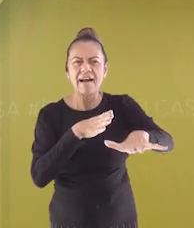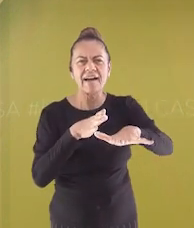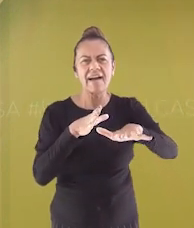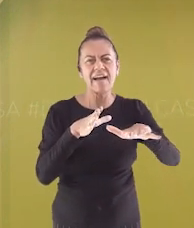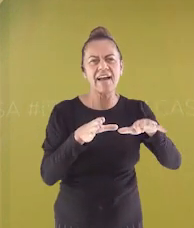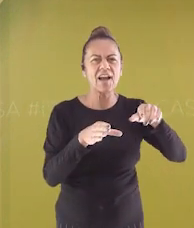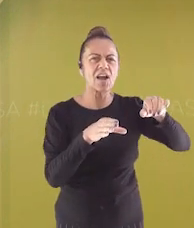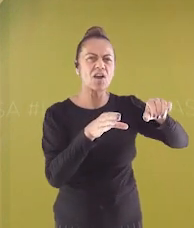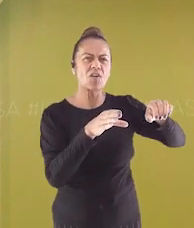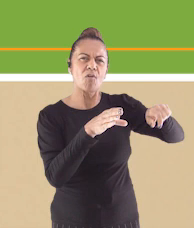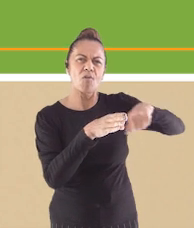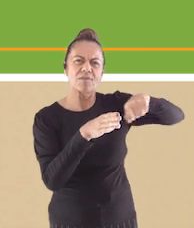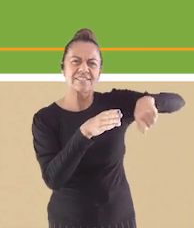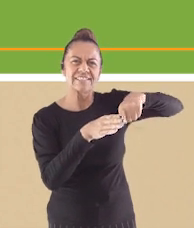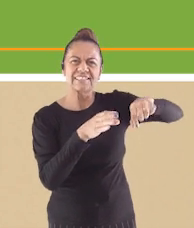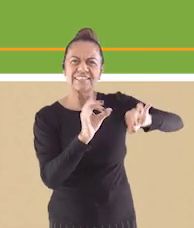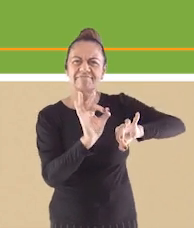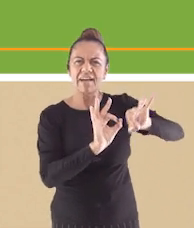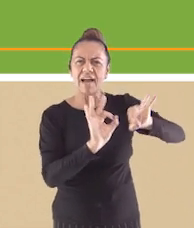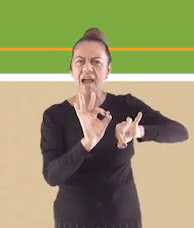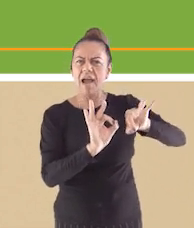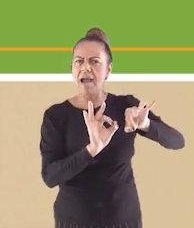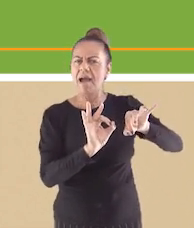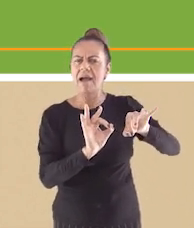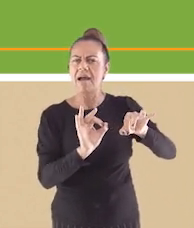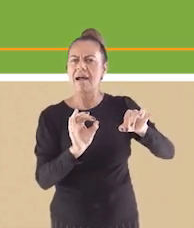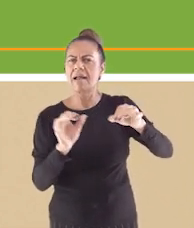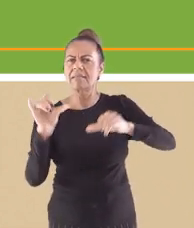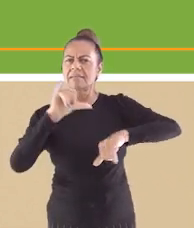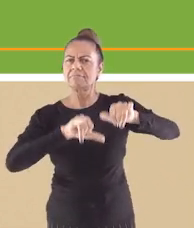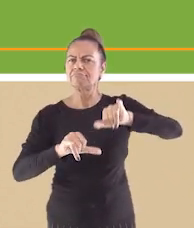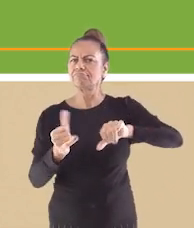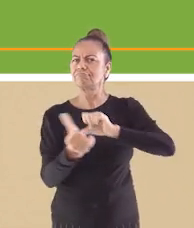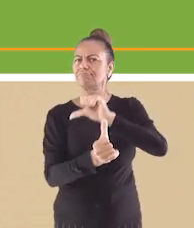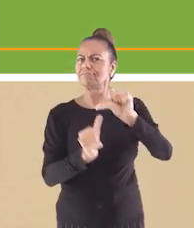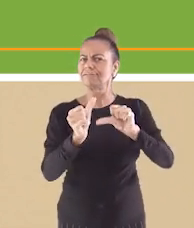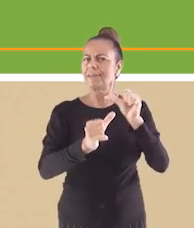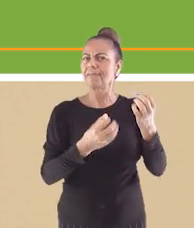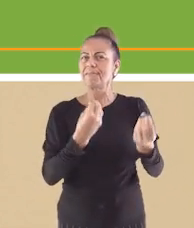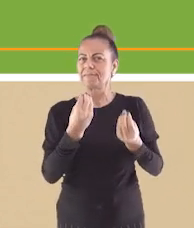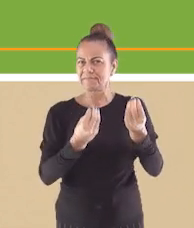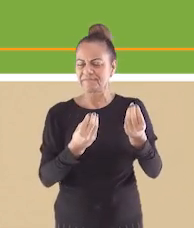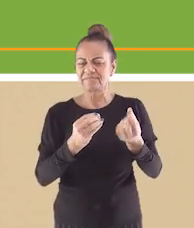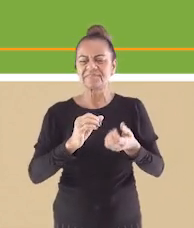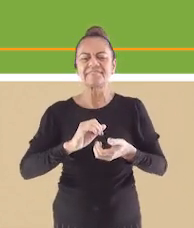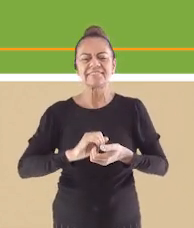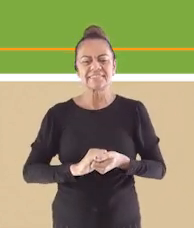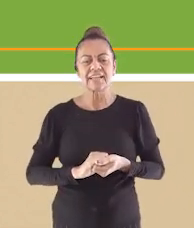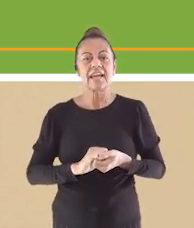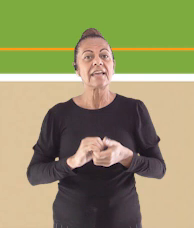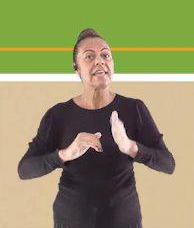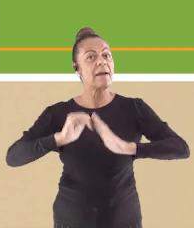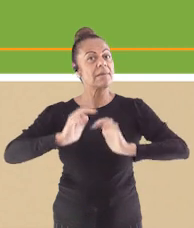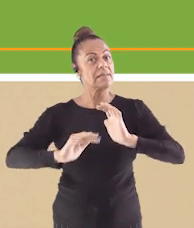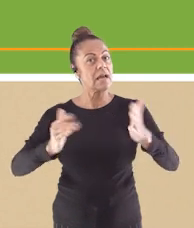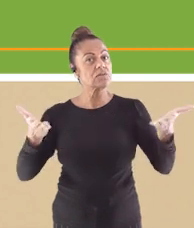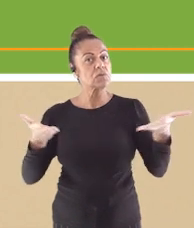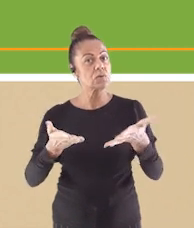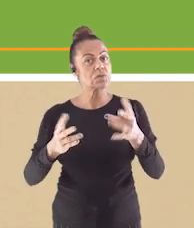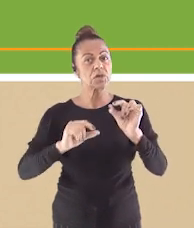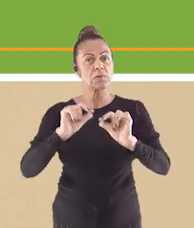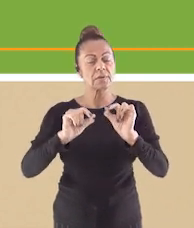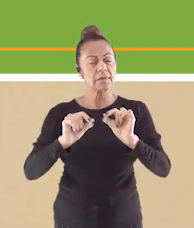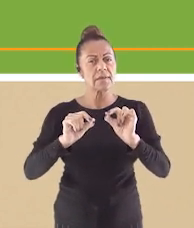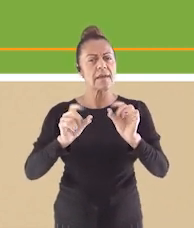da nossa casa. Aos professores que estiverem nos assistindo, a habilidade que nós vamos trabalhar hoje